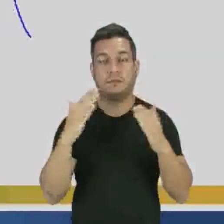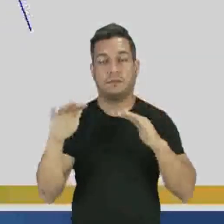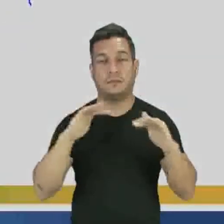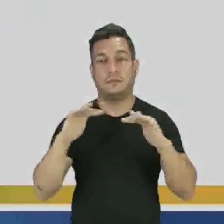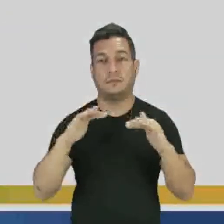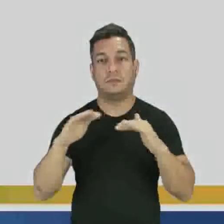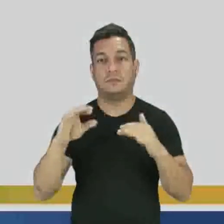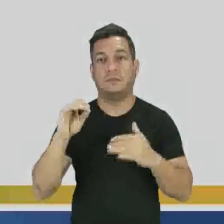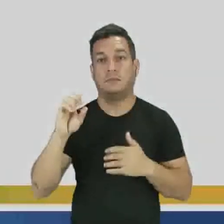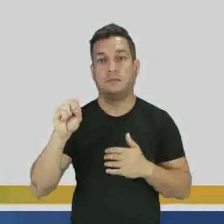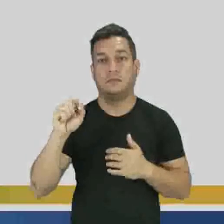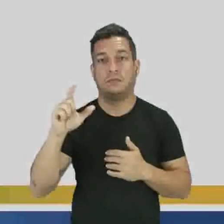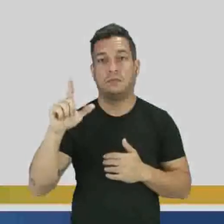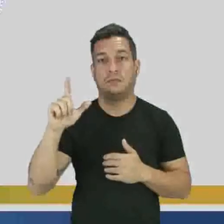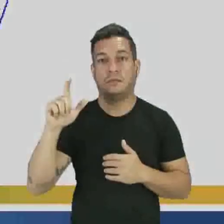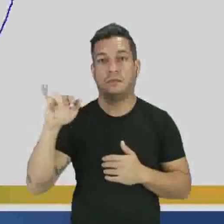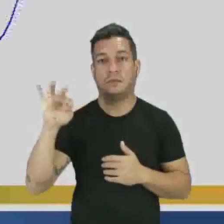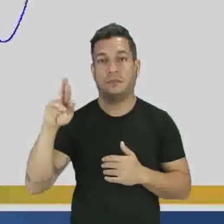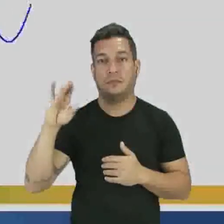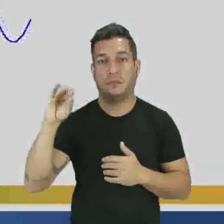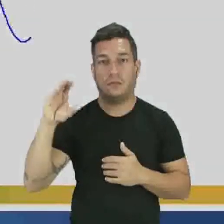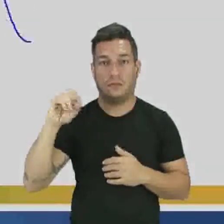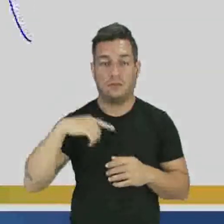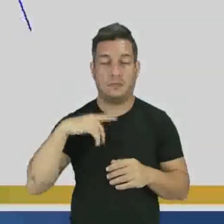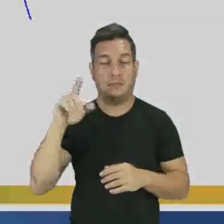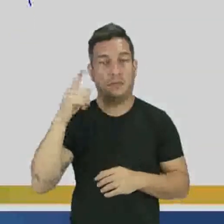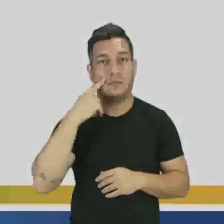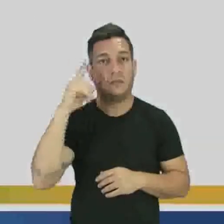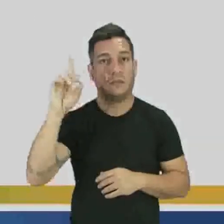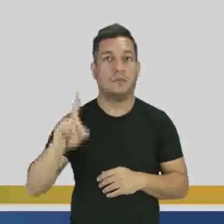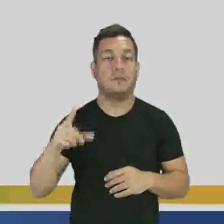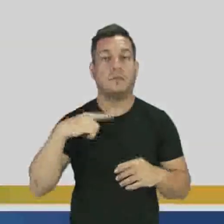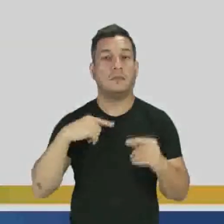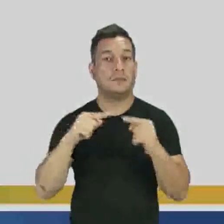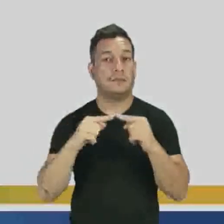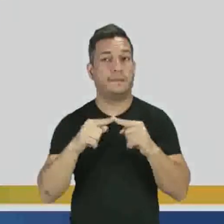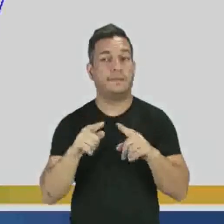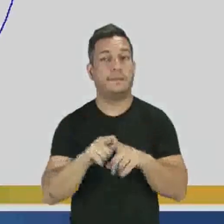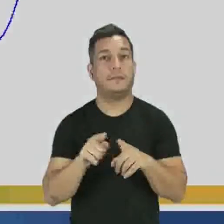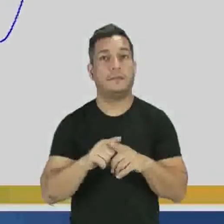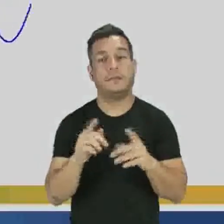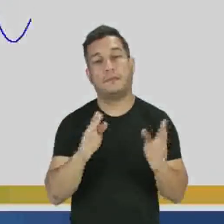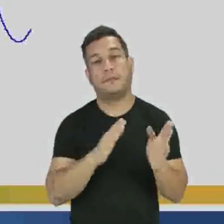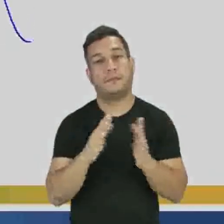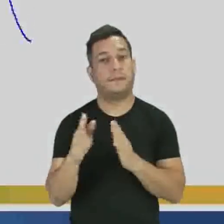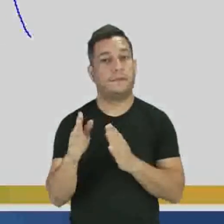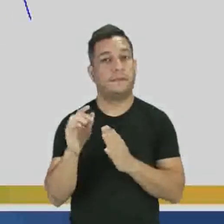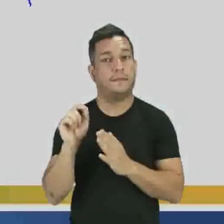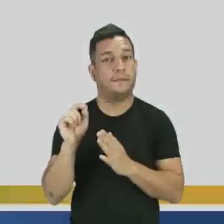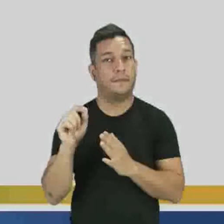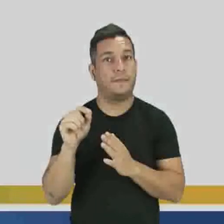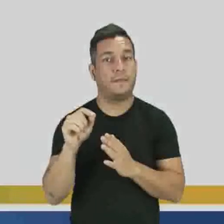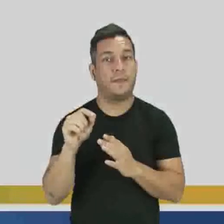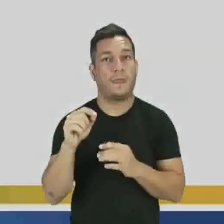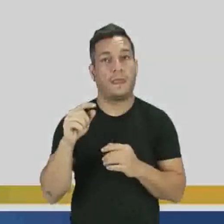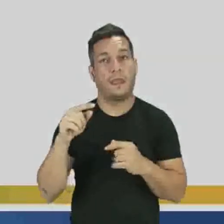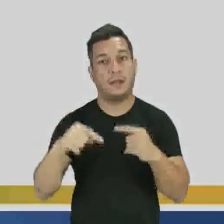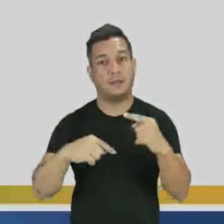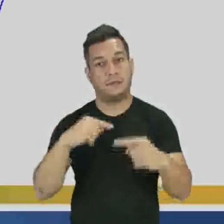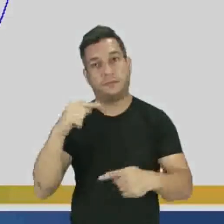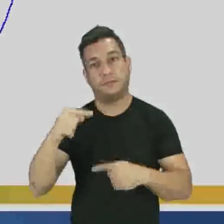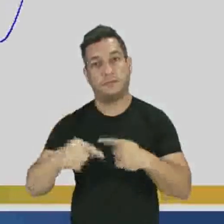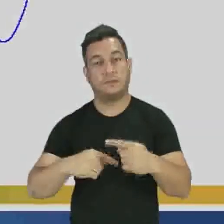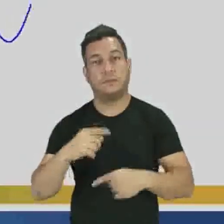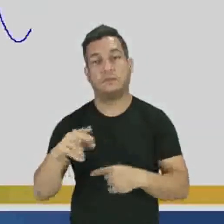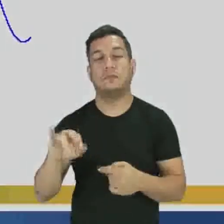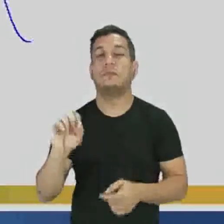movimento oscilatório do lado direito, a gente vai perceber que eles têm muito em comum. À medida que esse pêndulo ele tende a oscilar, ele